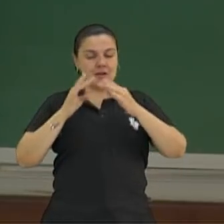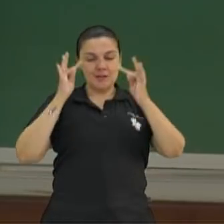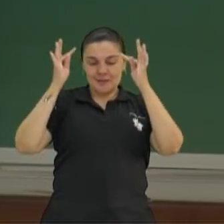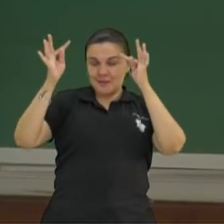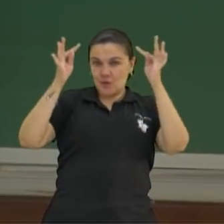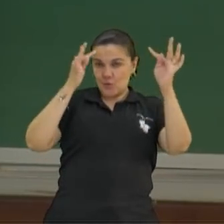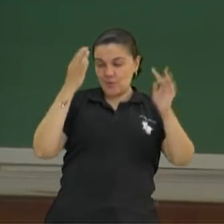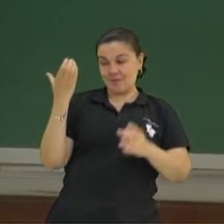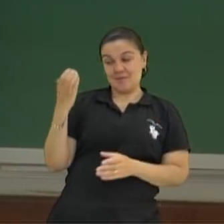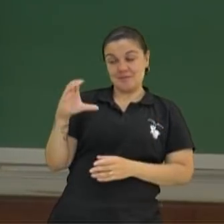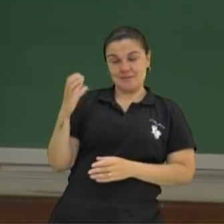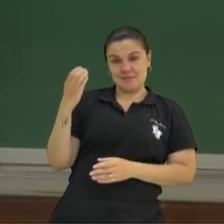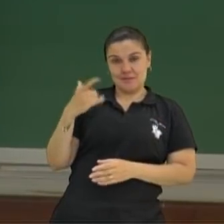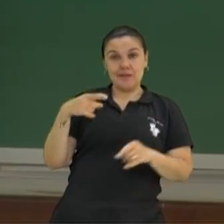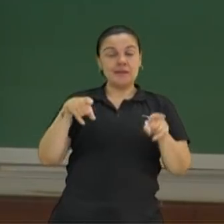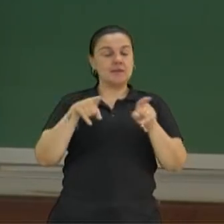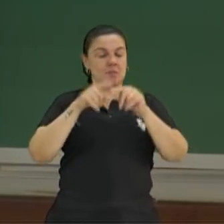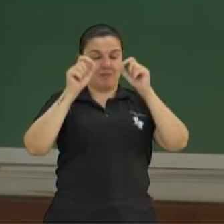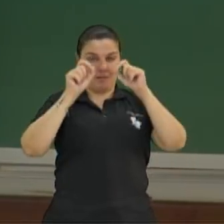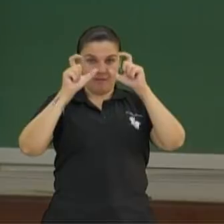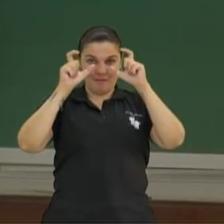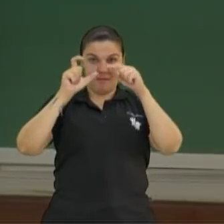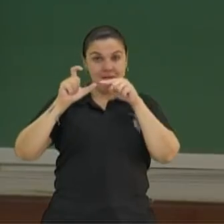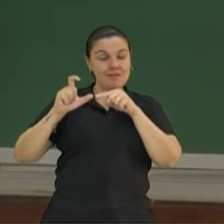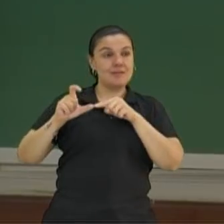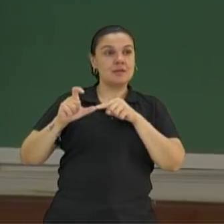teorias científicas e atenção,